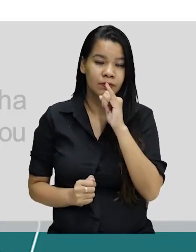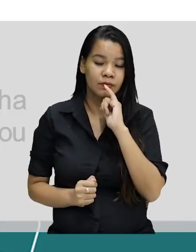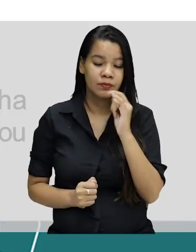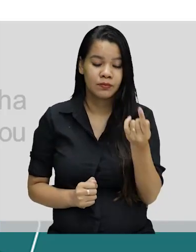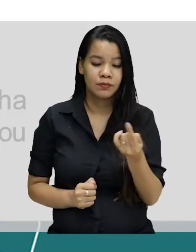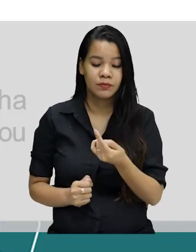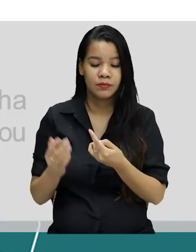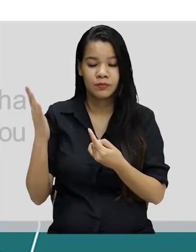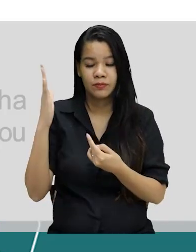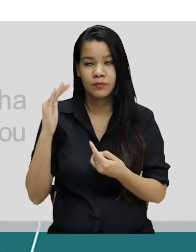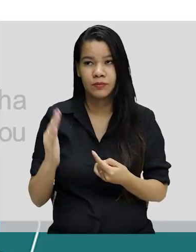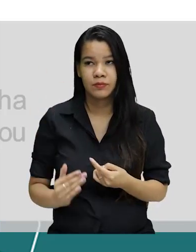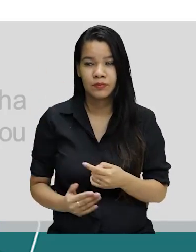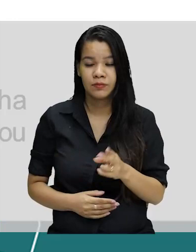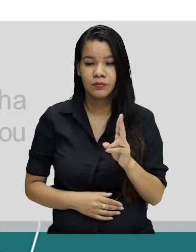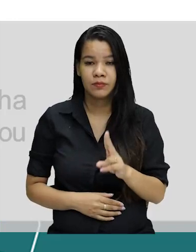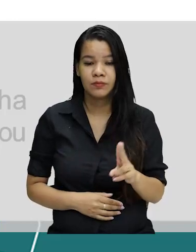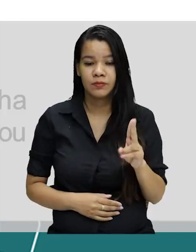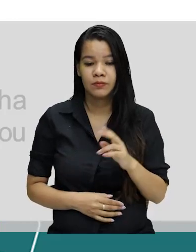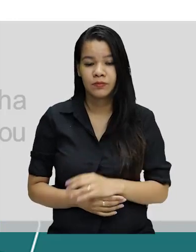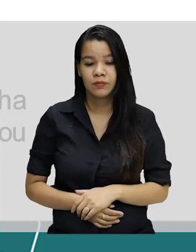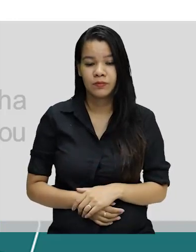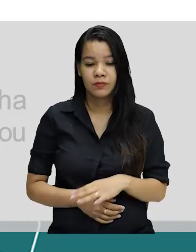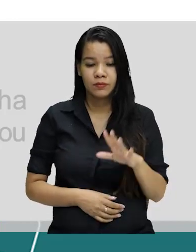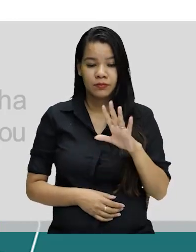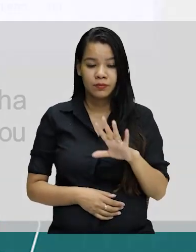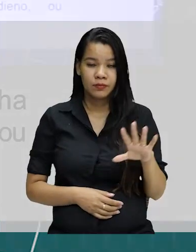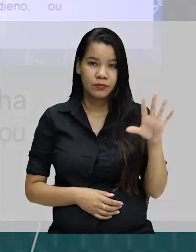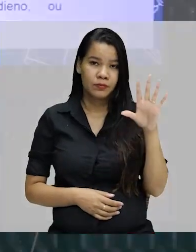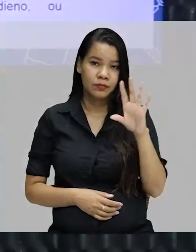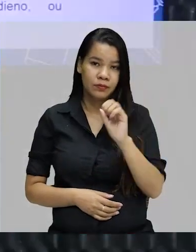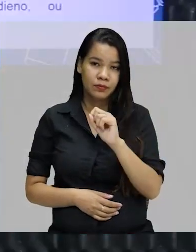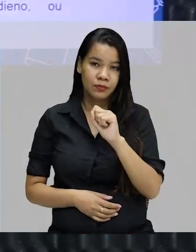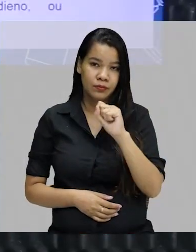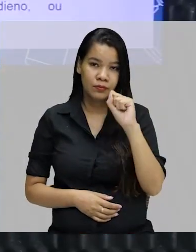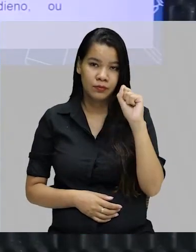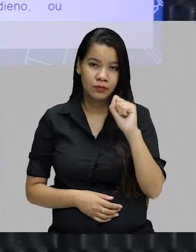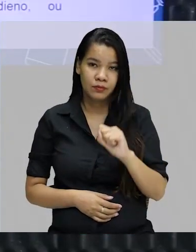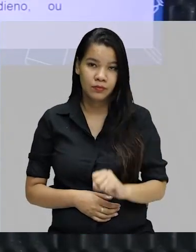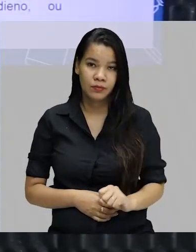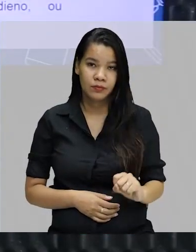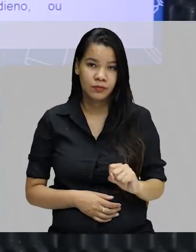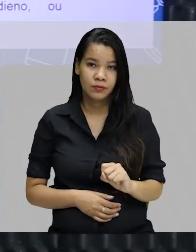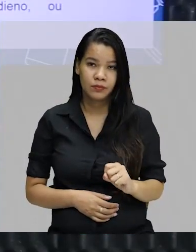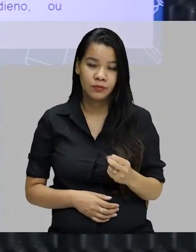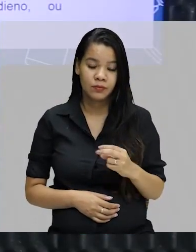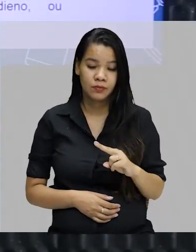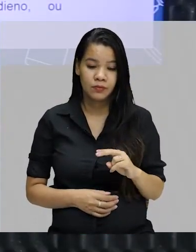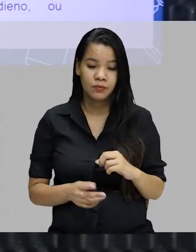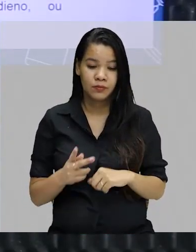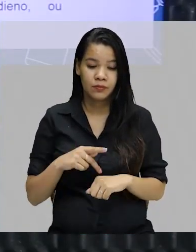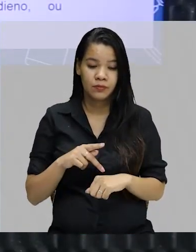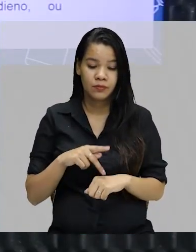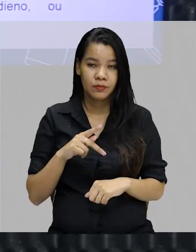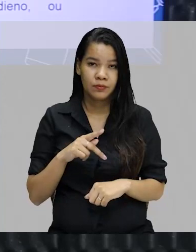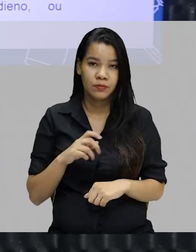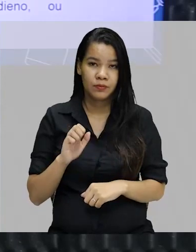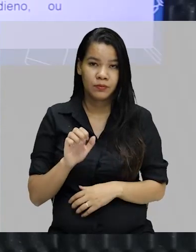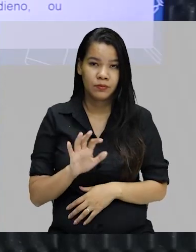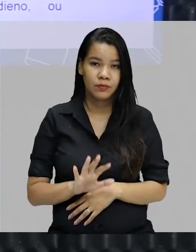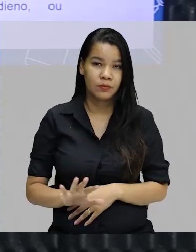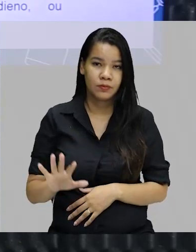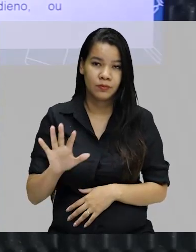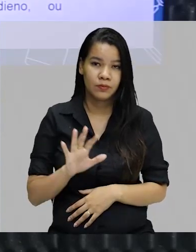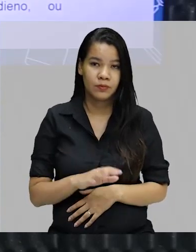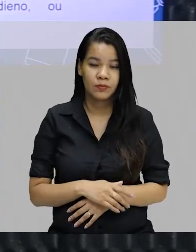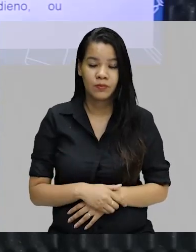Brasil, utilizando ele na região sul, ok? Ou então em países da Europa, e na Europa nós vamos ter vários locais